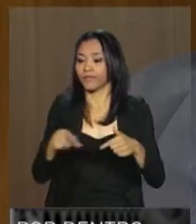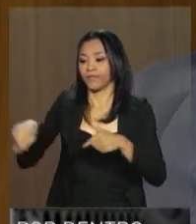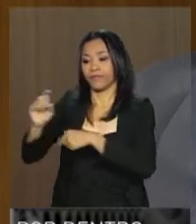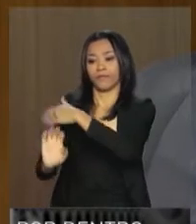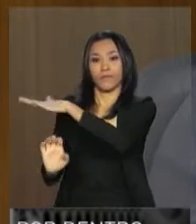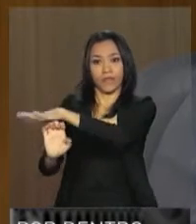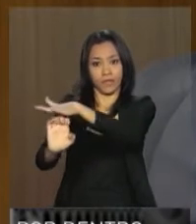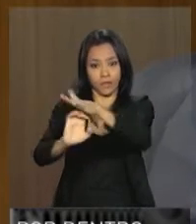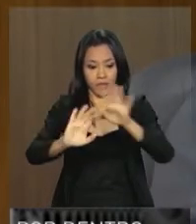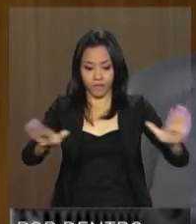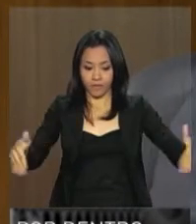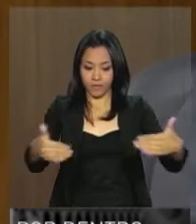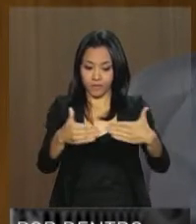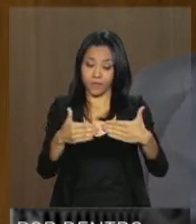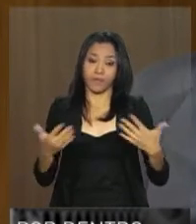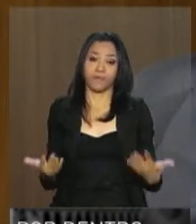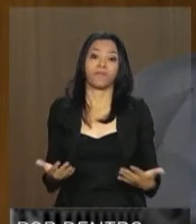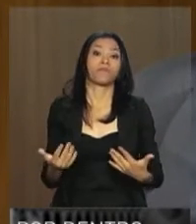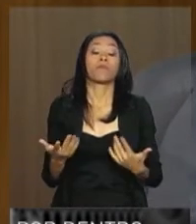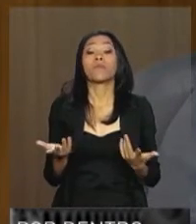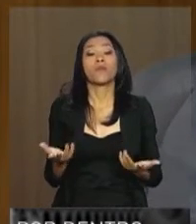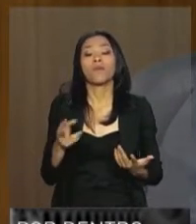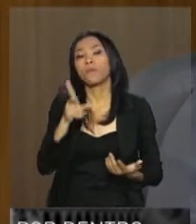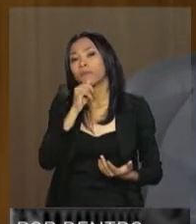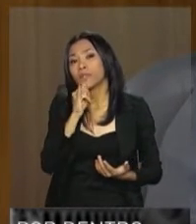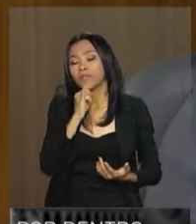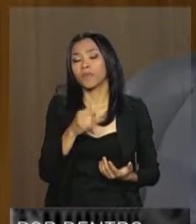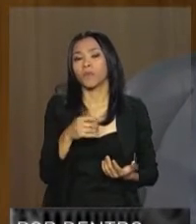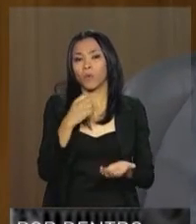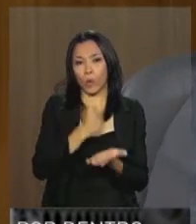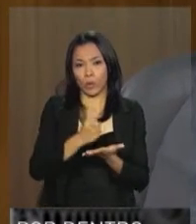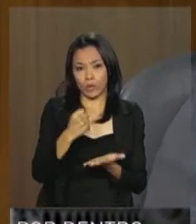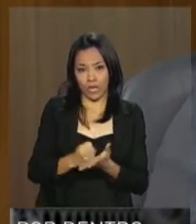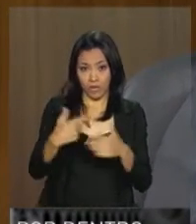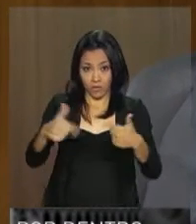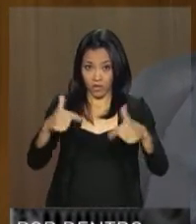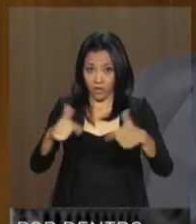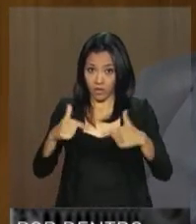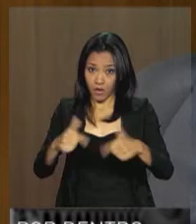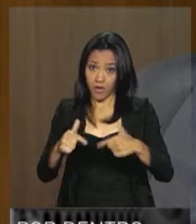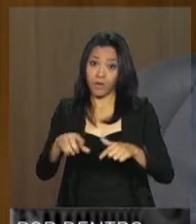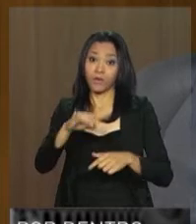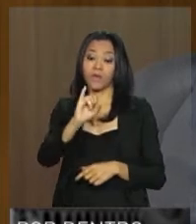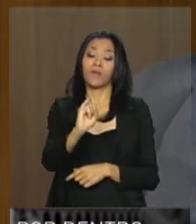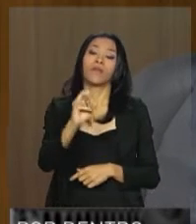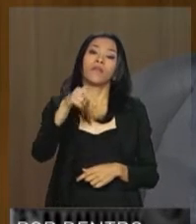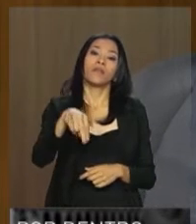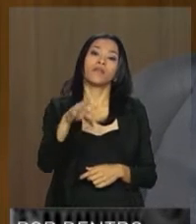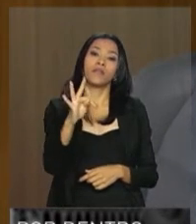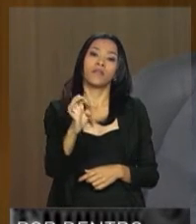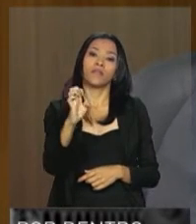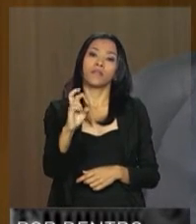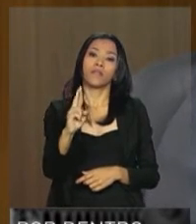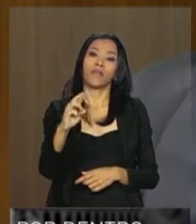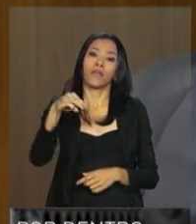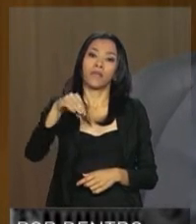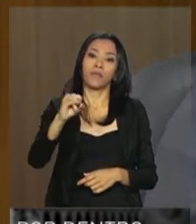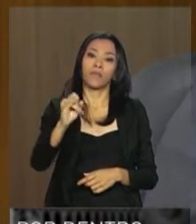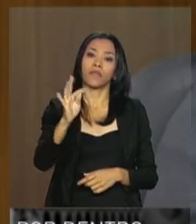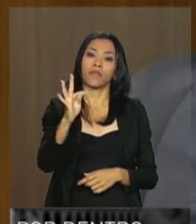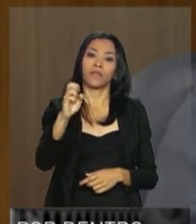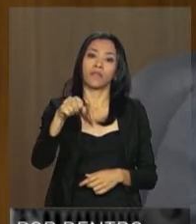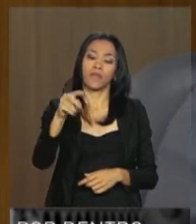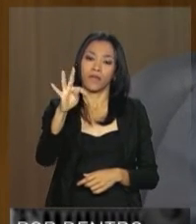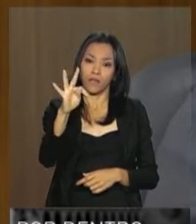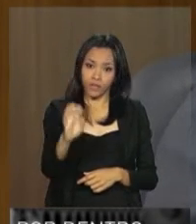trabalhadores estavam na informalidade como é o caso do contrato de trabalho intermitente o contrato do trabalho por jornada parcial o